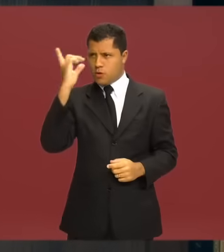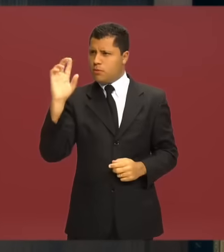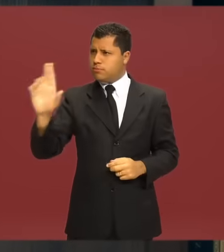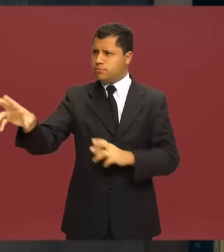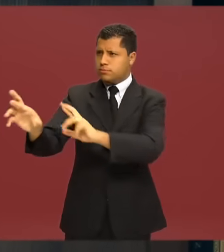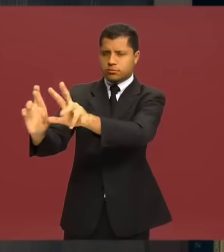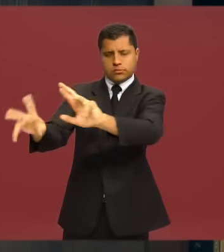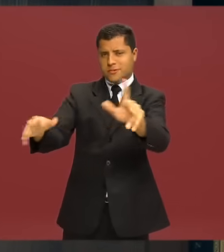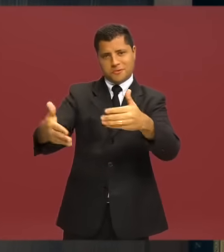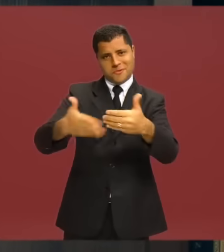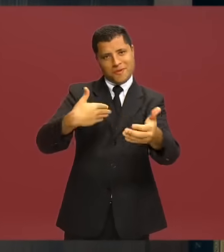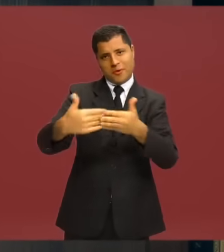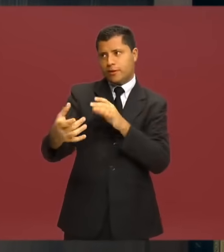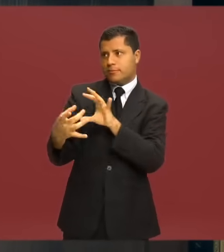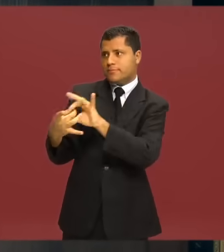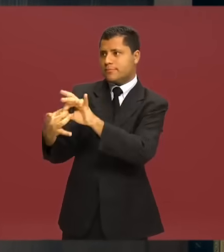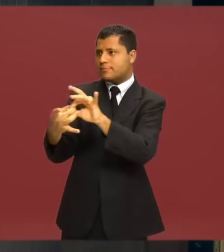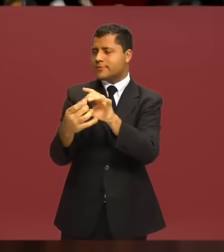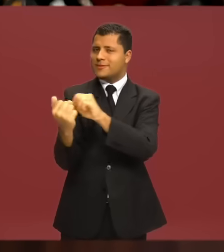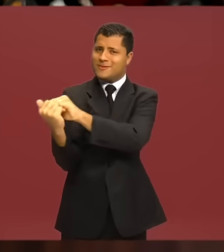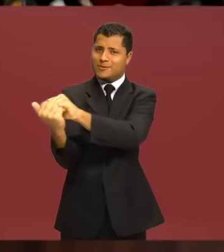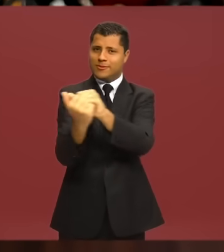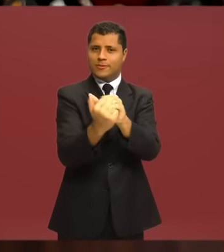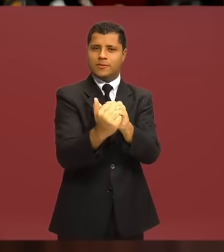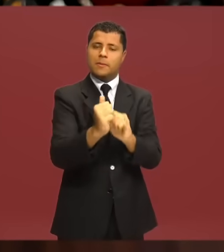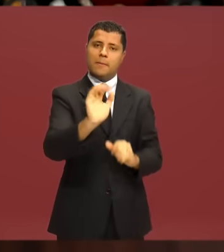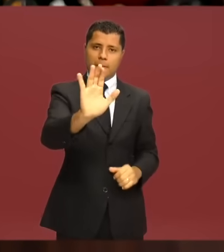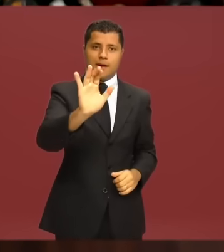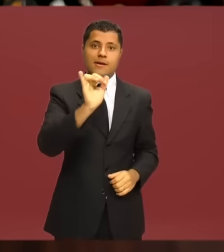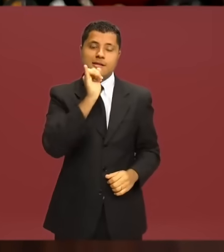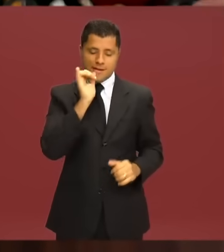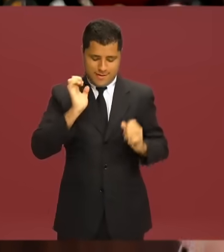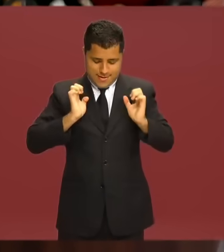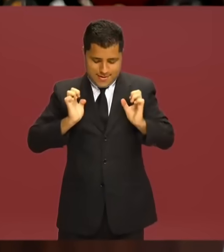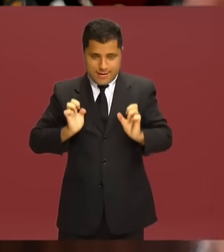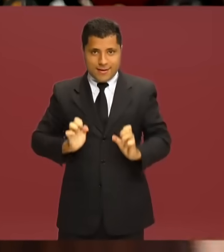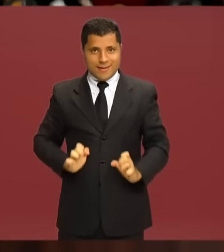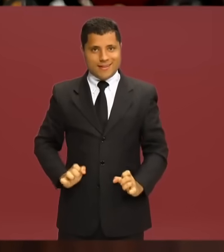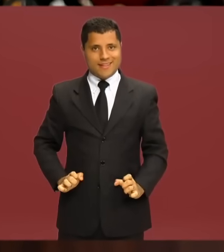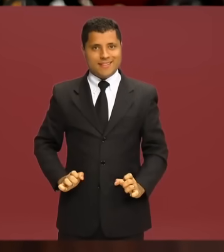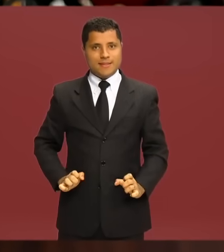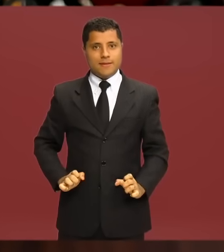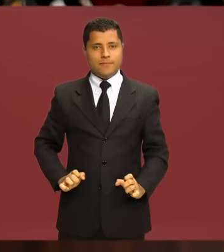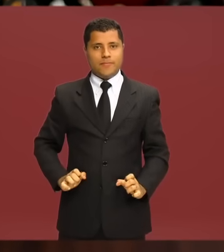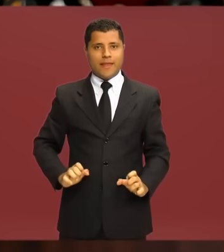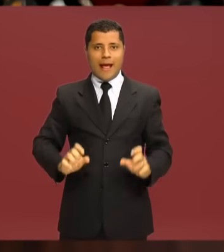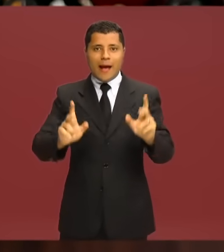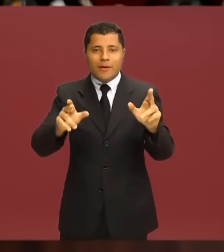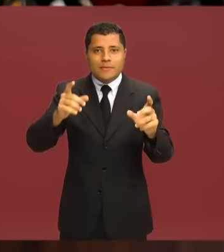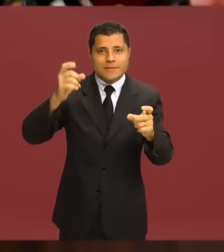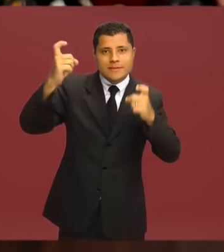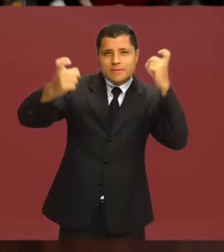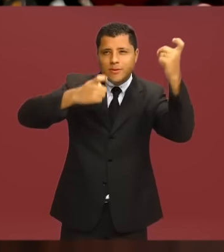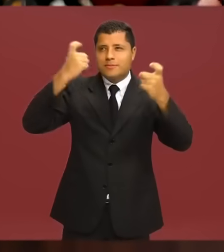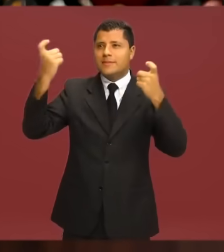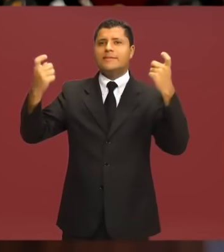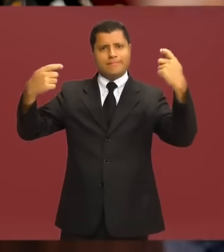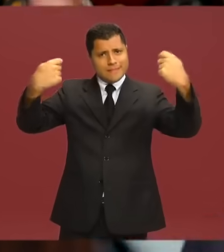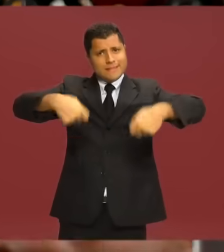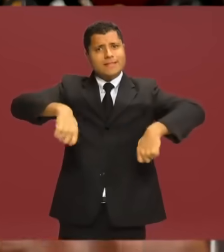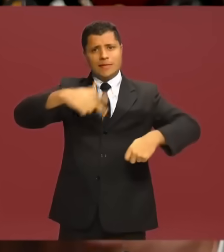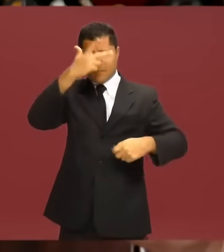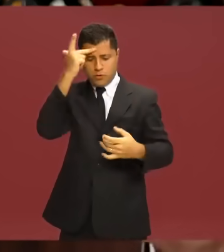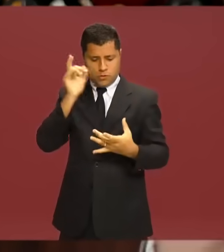outros que frequentam aquele lugar e o que é mais interessante da ética é que a